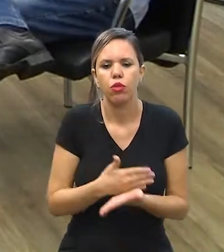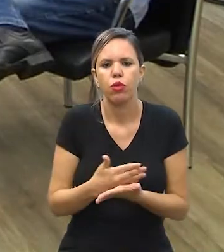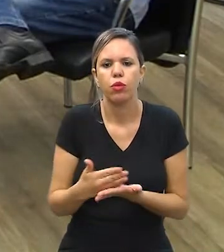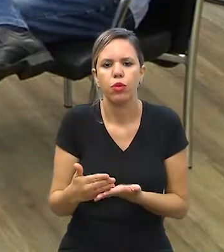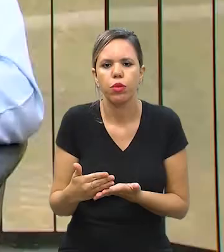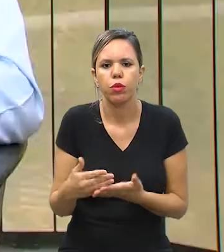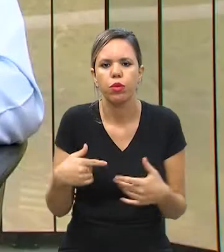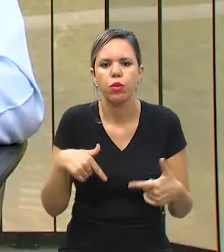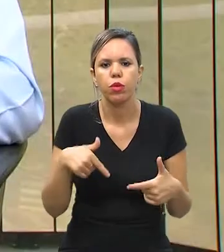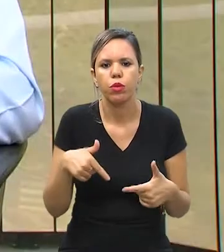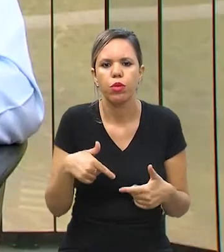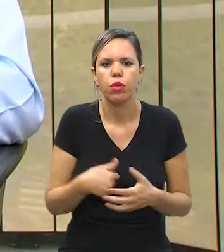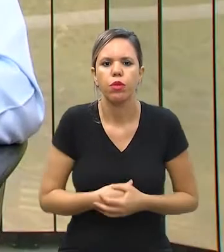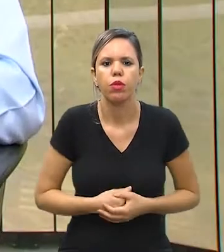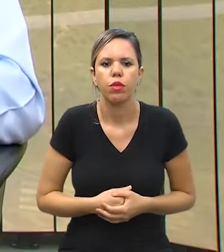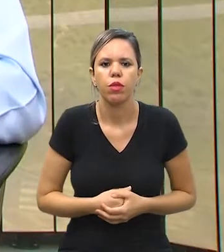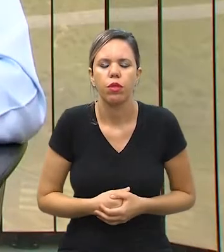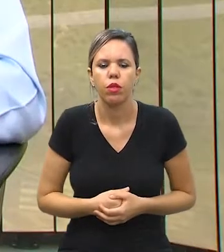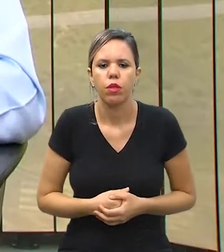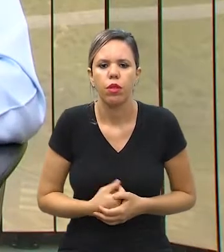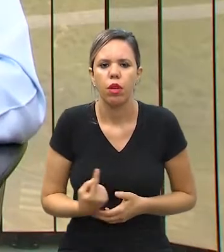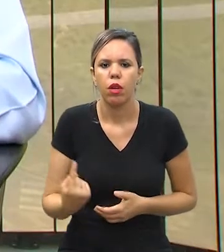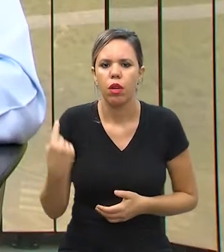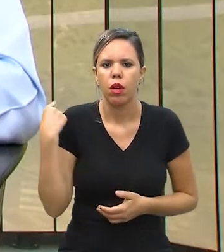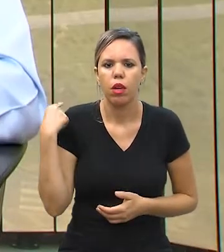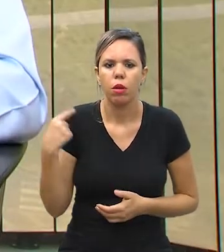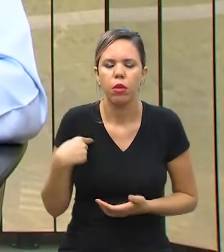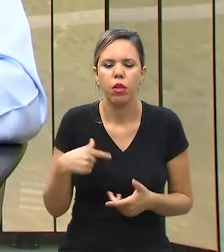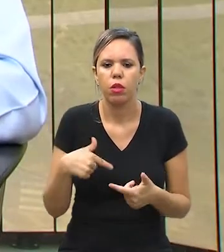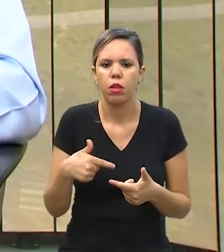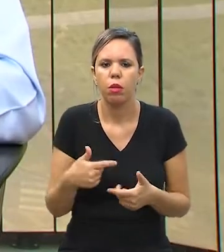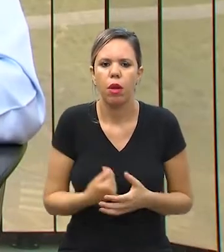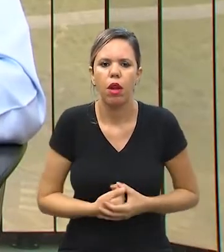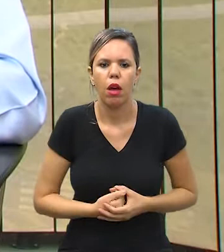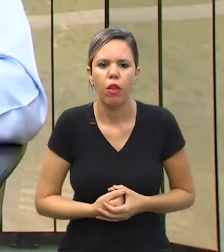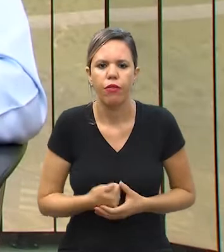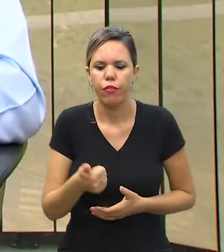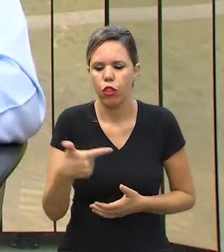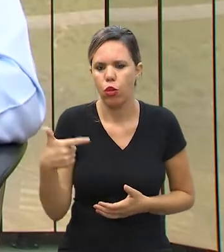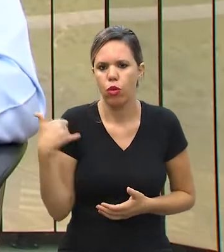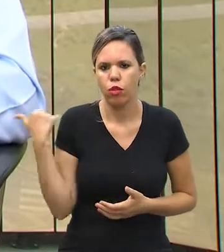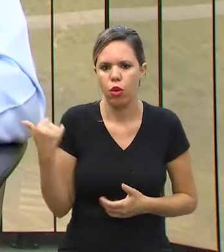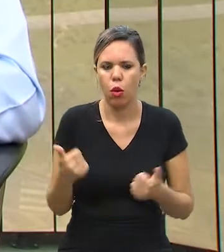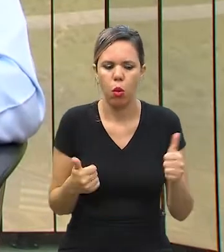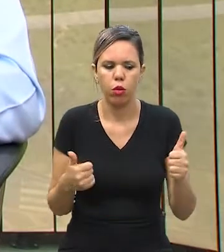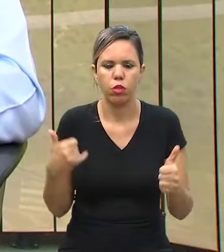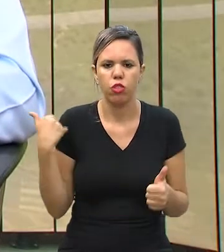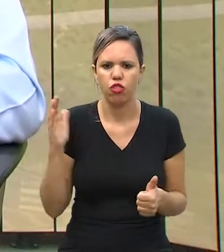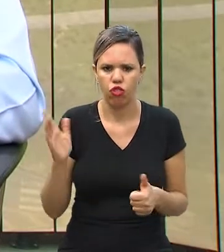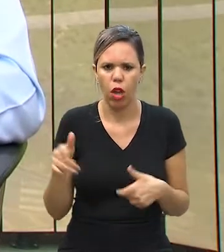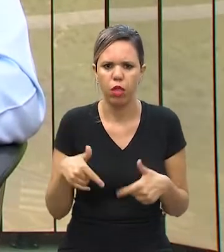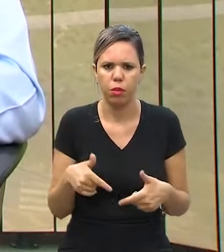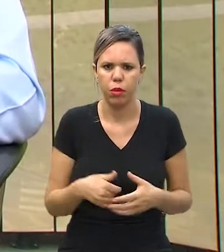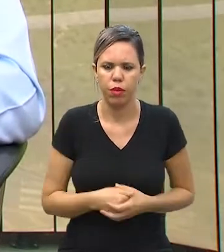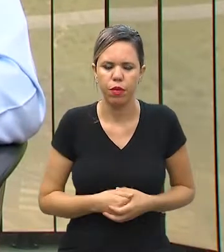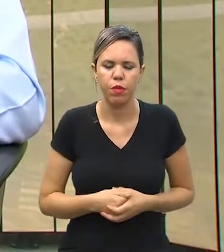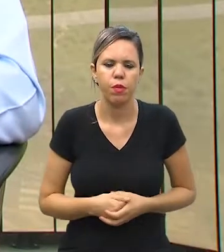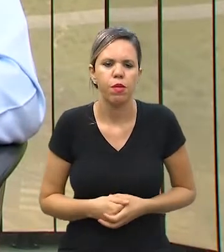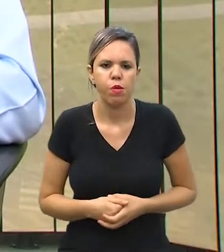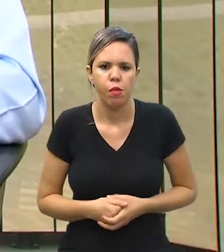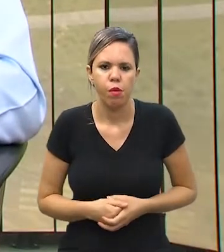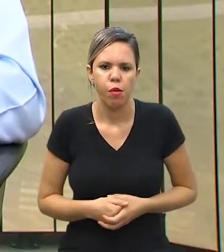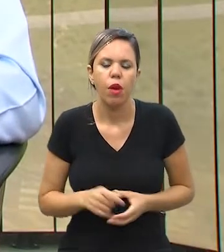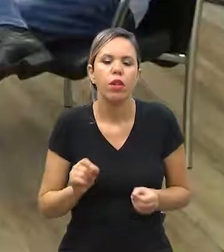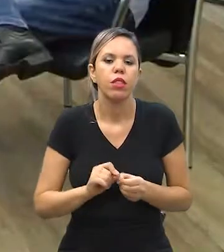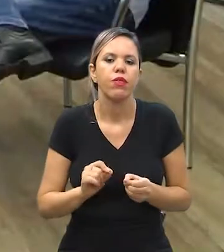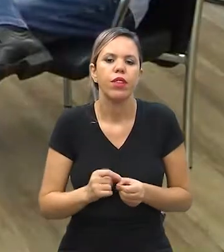comecei a trabalhar, vamos falar assim, naquela época eu trabalhava com 12 anos, 11 anos de idade, eu já trabalhava, entendeu? O que